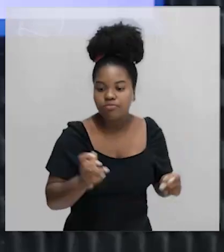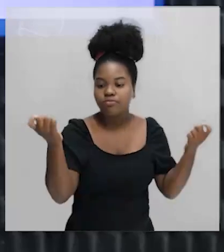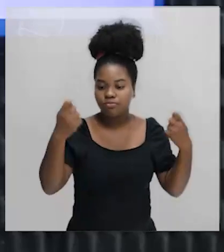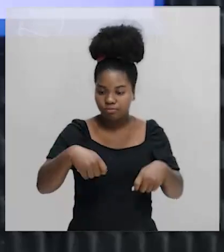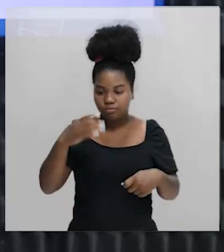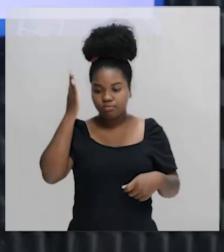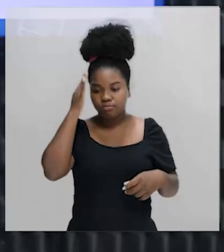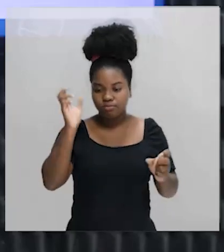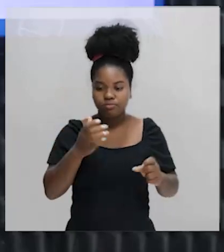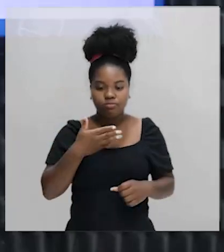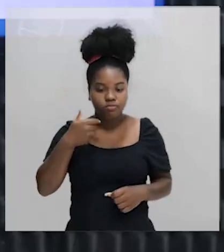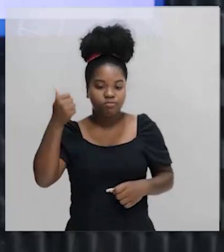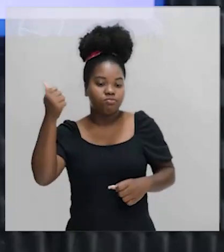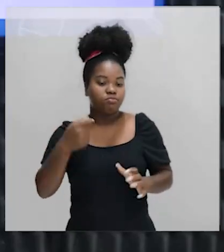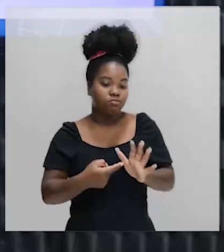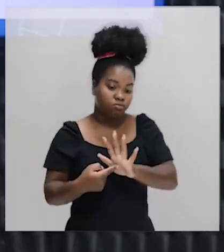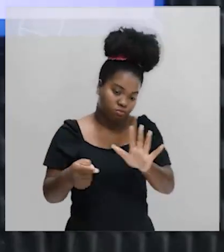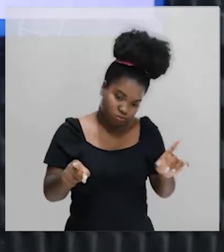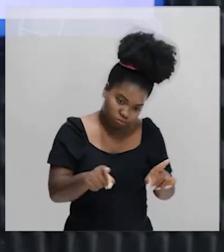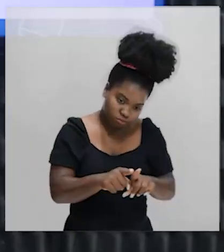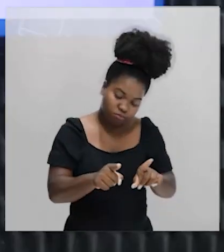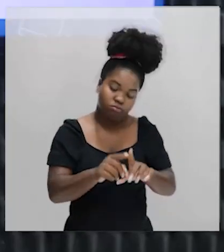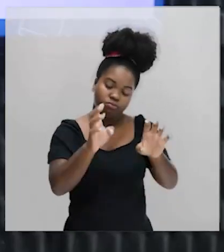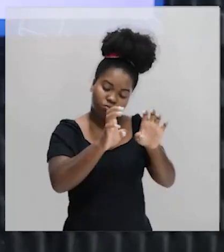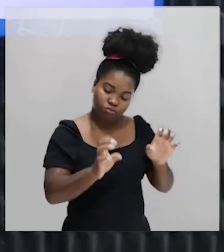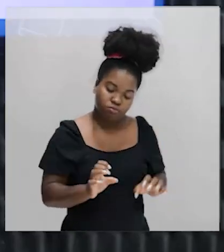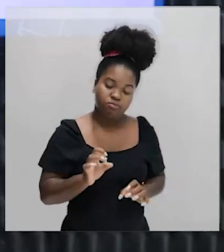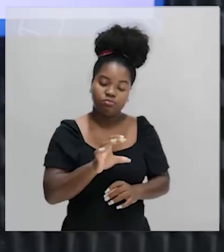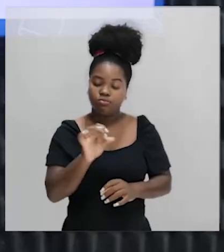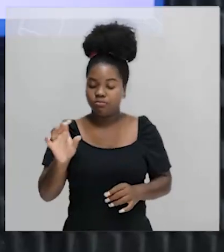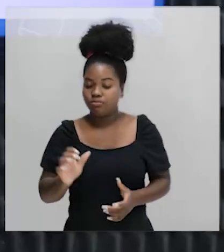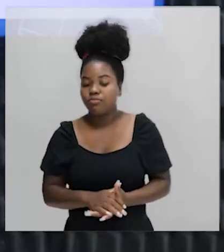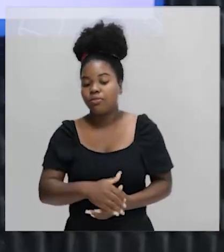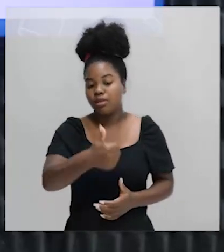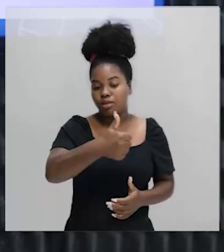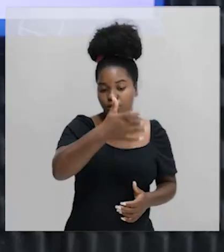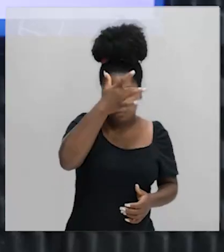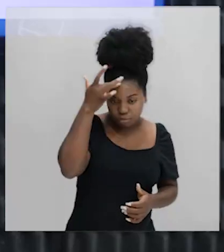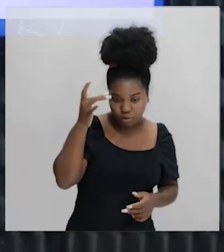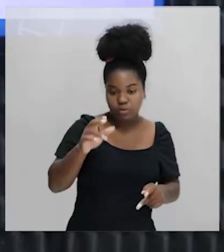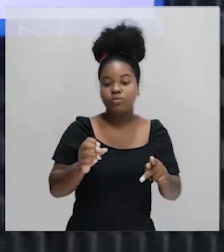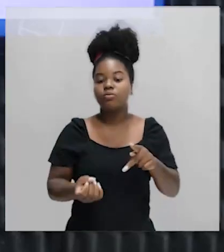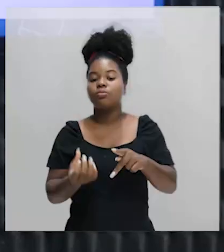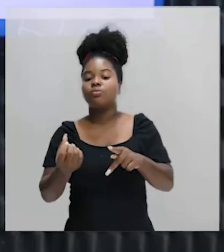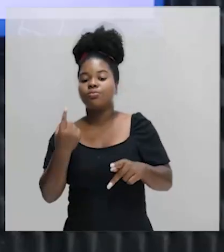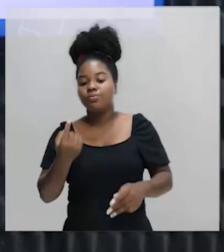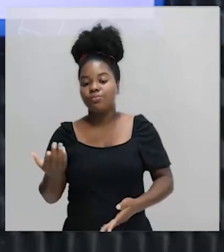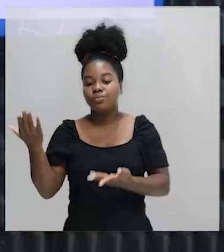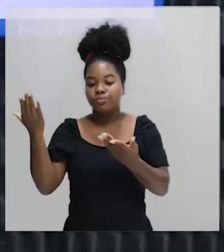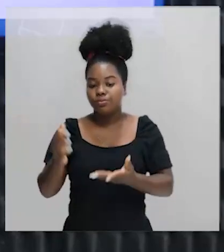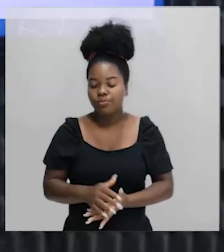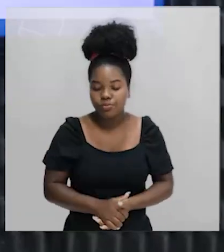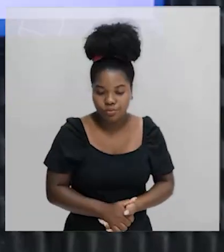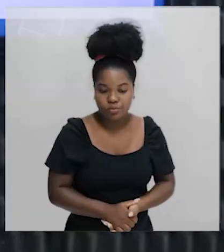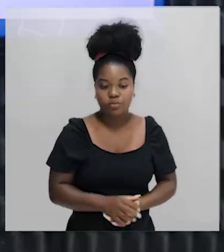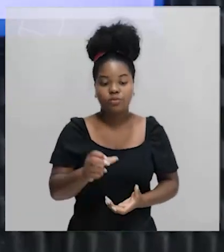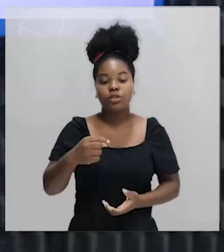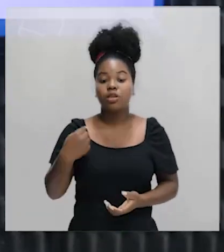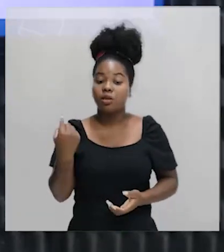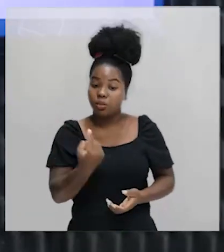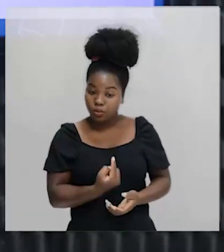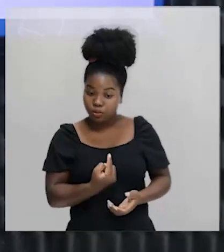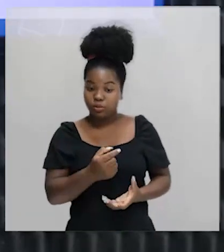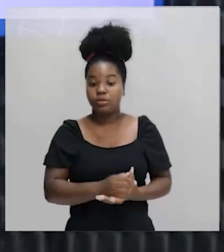melhor. E mostra também a desinência, que está dizendo aí que é a primeira pessoa do plural. No caso, nós,